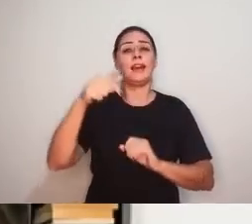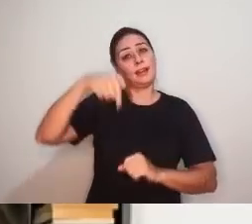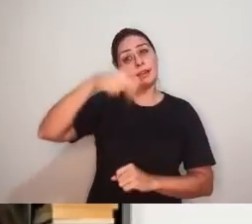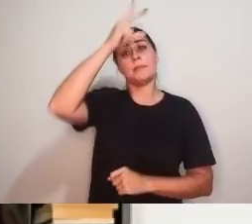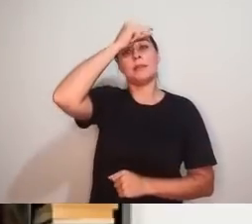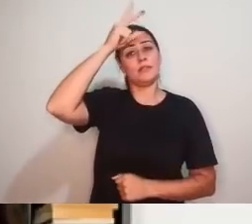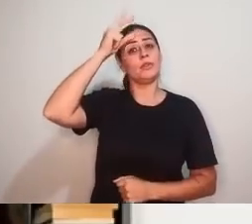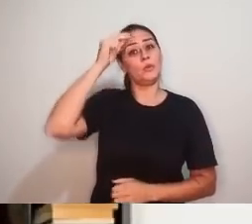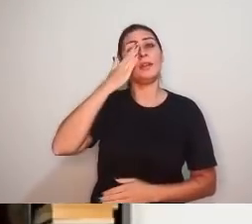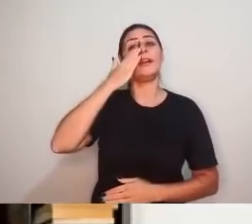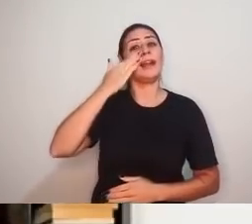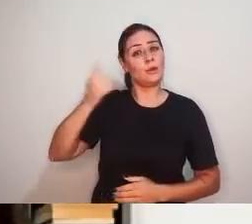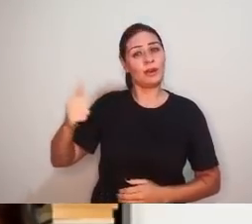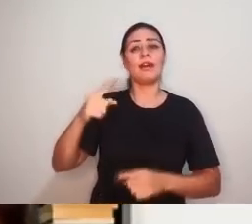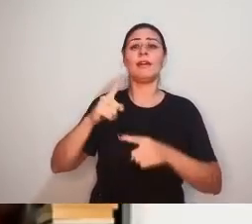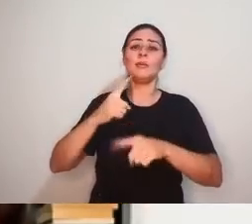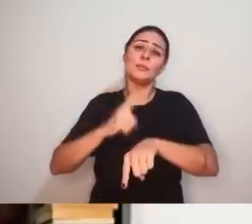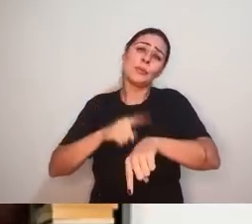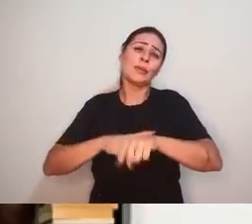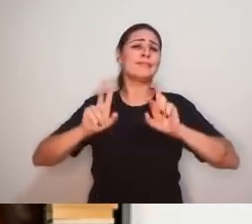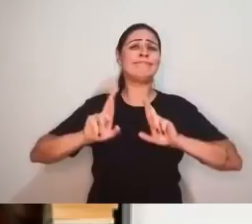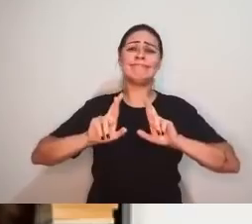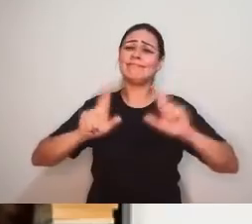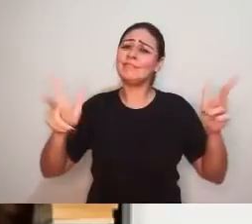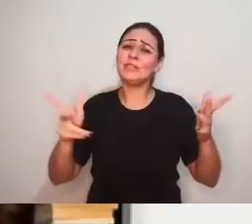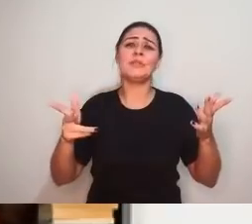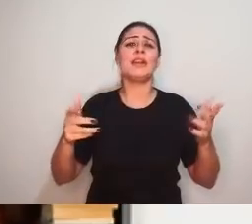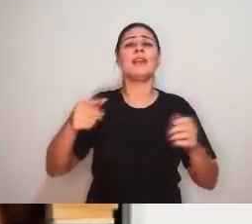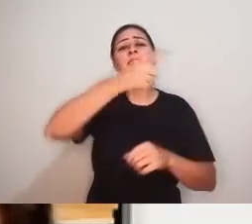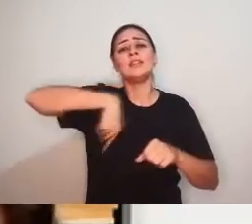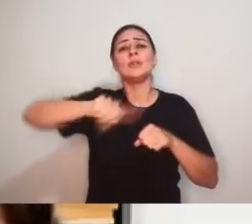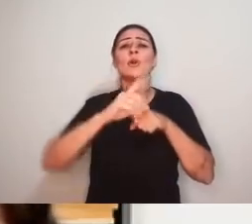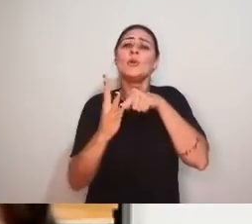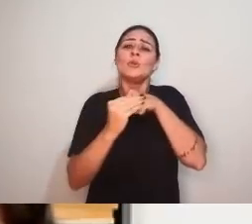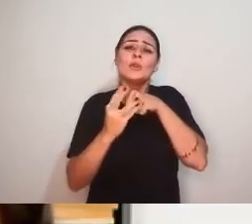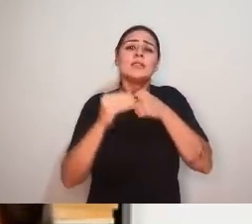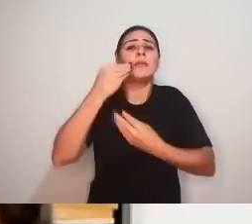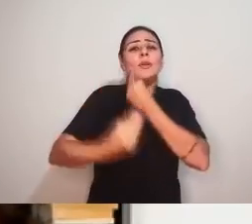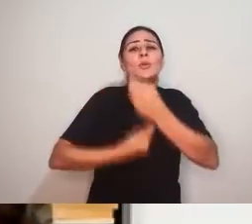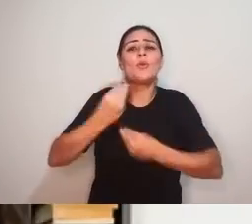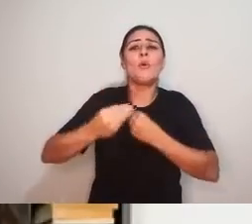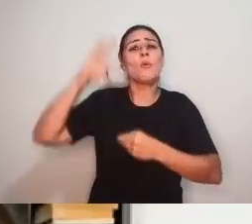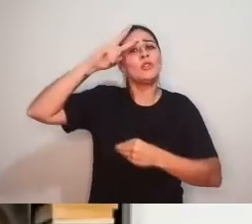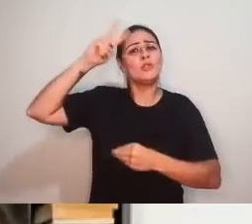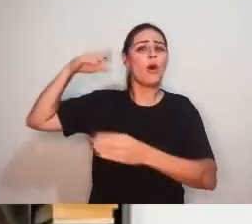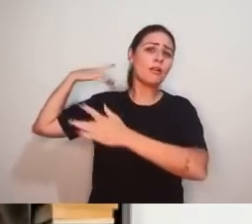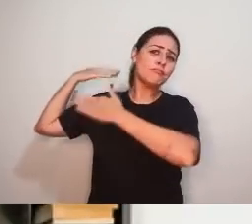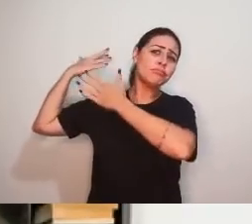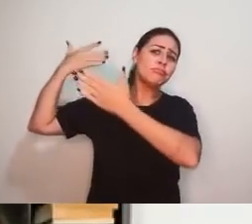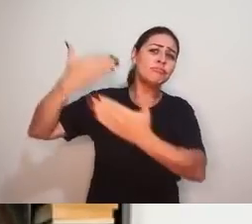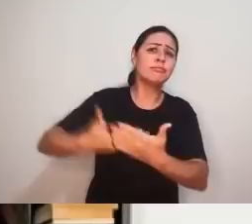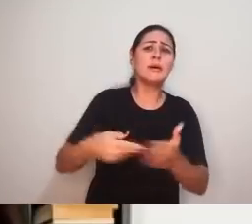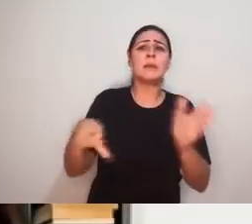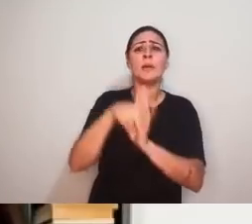no nosso município, diante de uma situação adversa, que o que temos de conhecimento é o que vivenciamos na